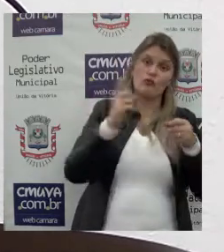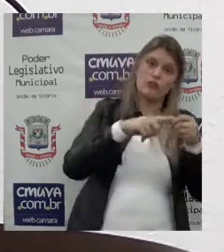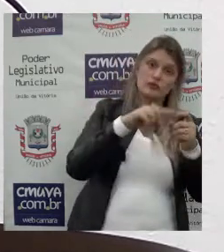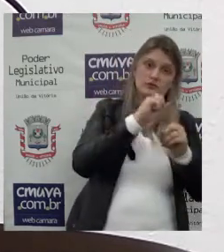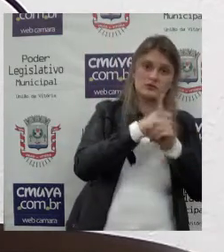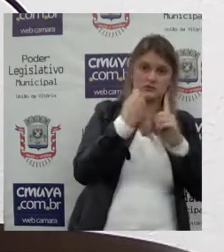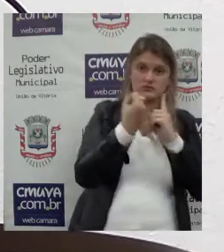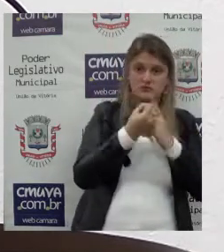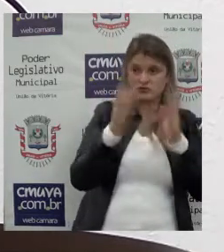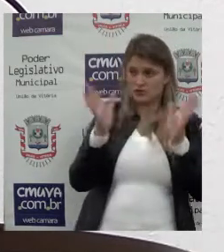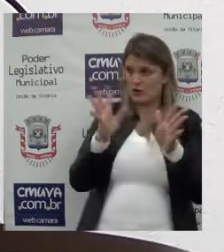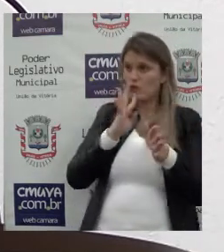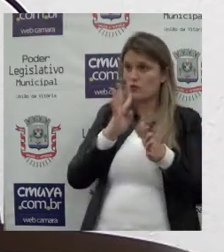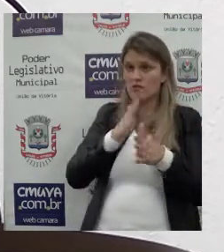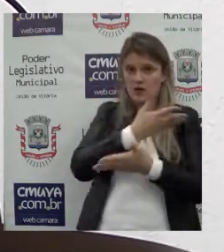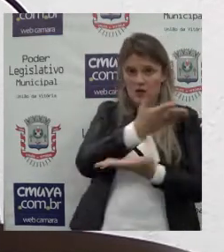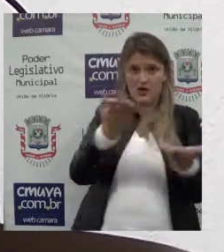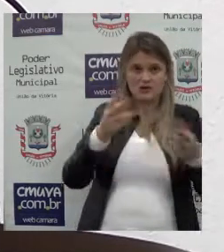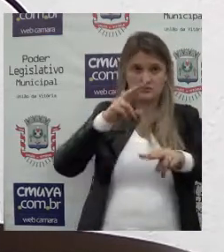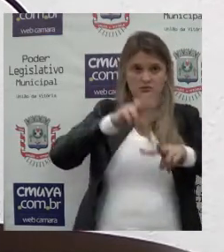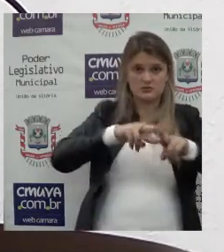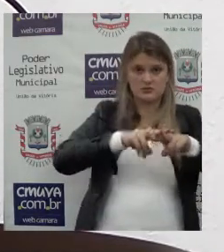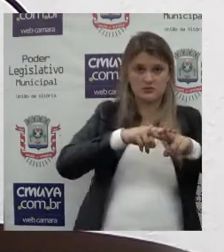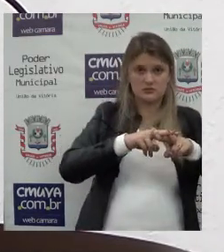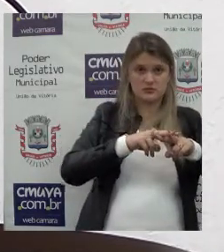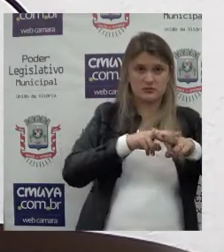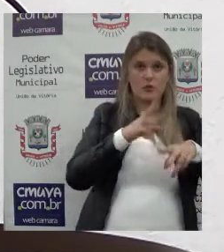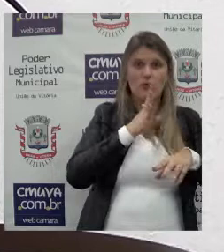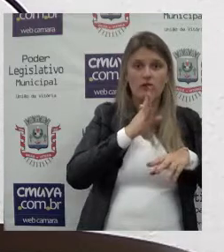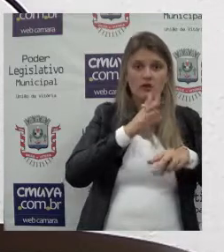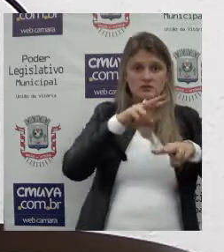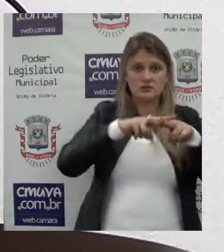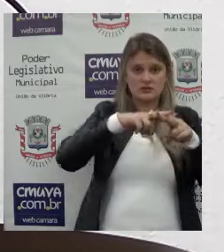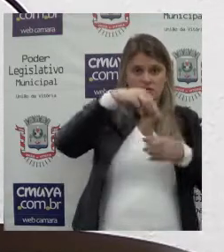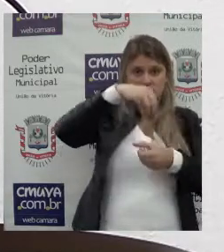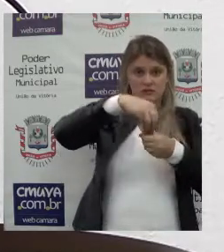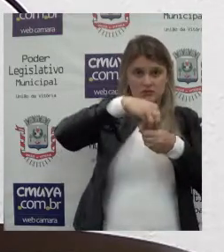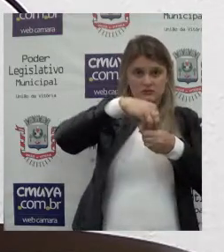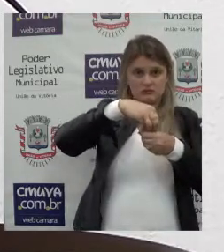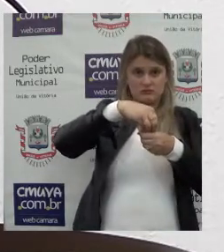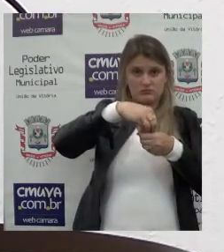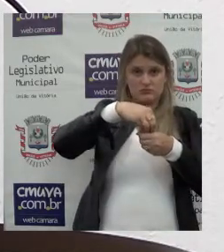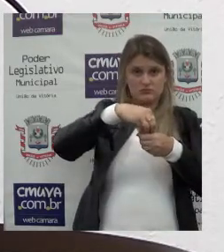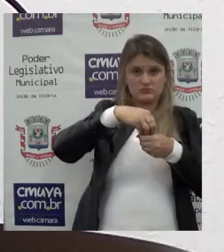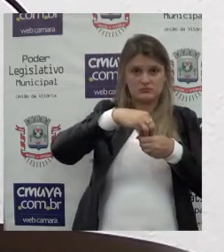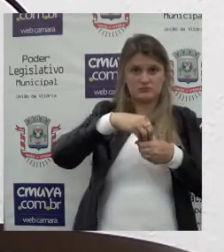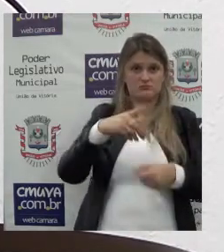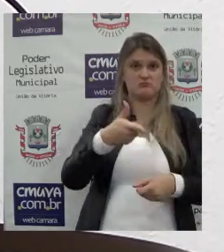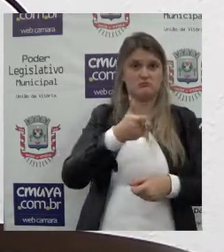reintegrar à sociedade mesmo? Alguns dos senhores já conhecem as cadeias públicas? Já entraram numa cela conversar com o preso?